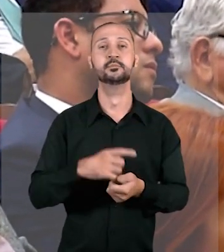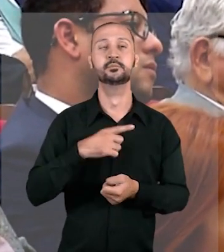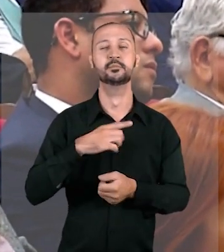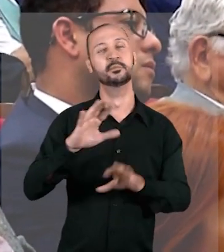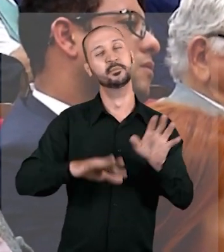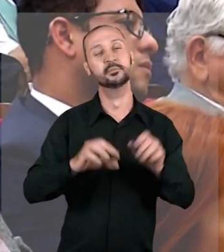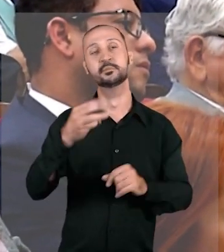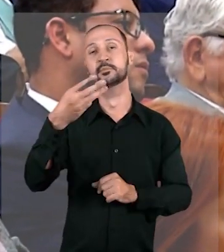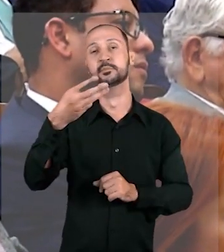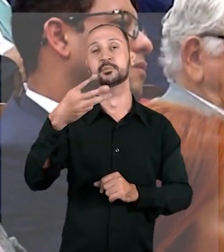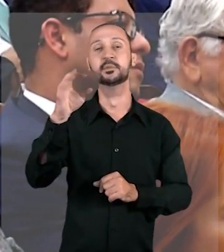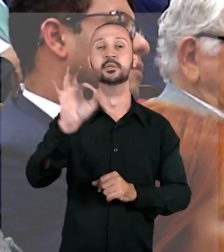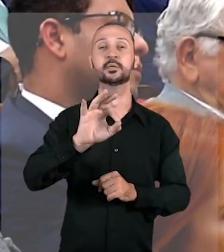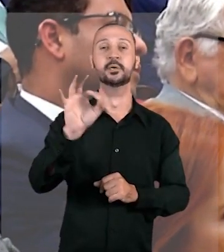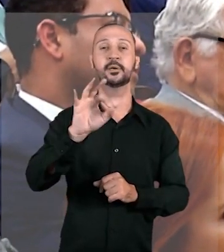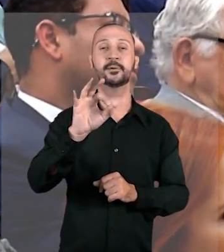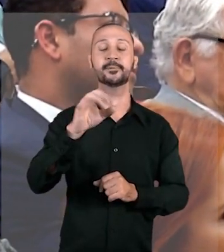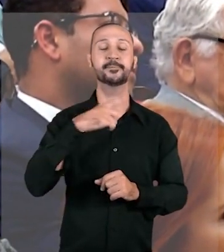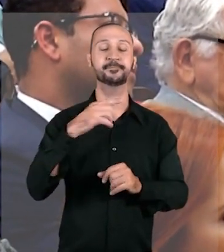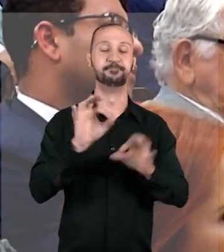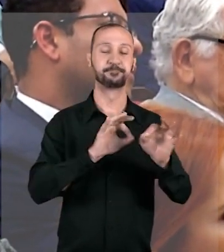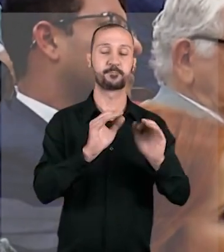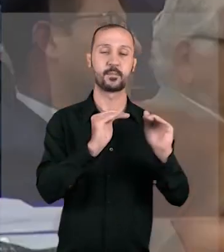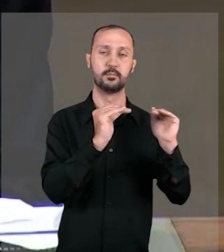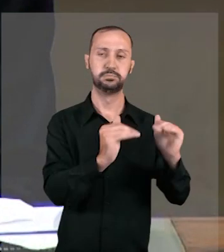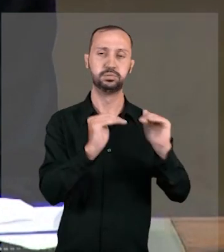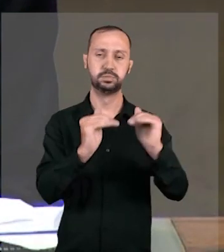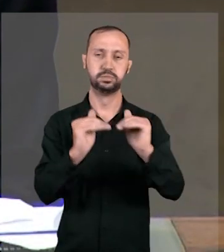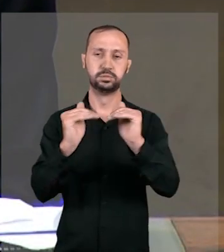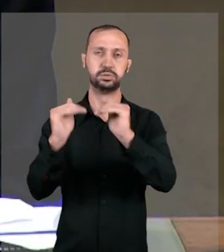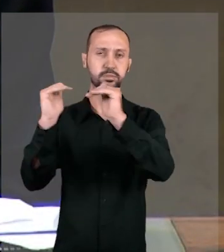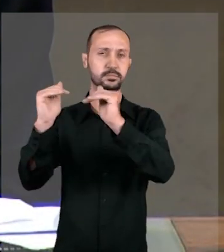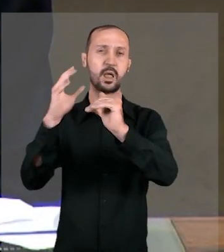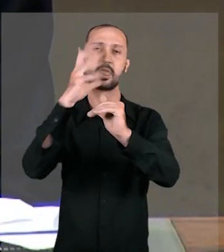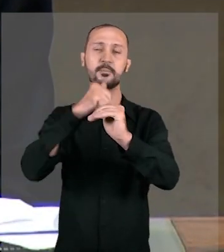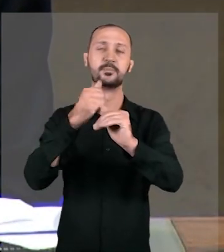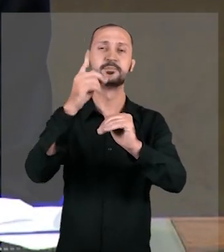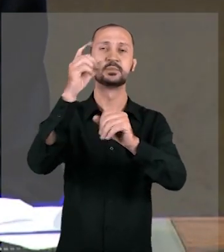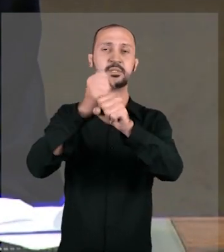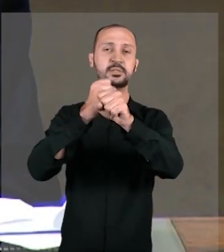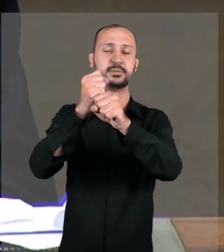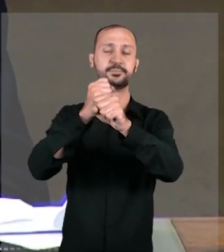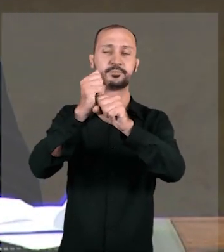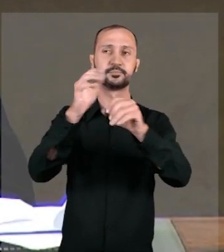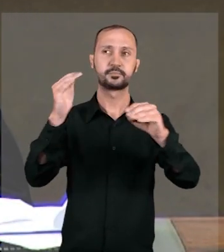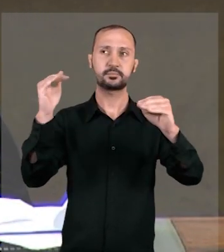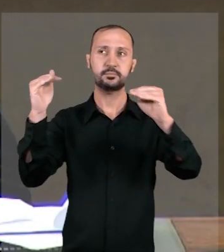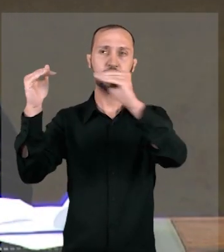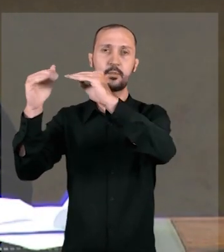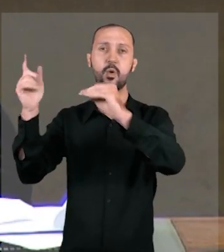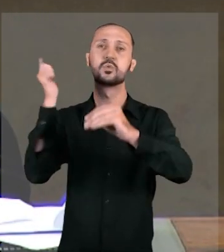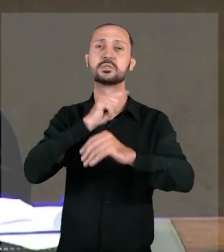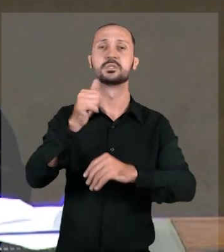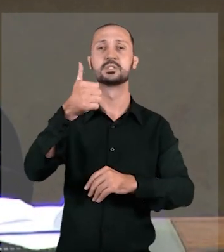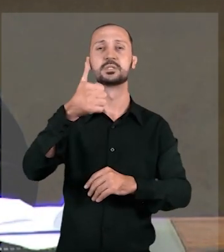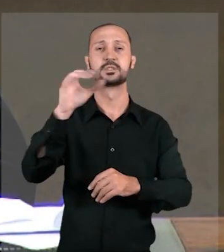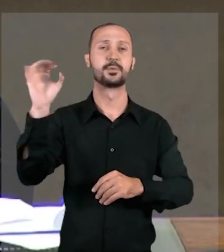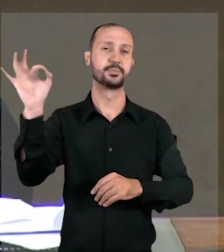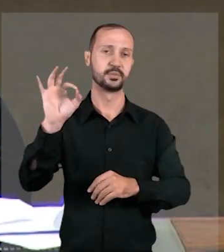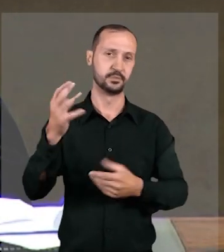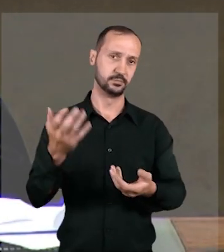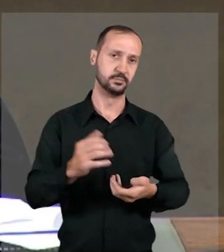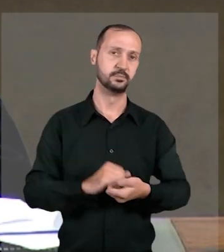apenas 3% e num escalonamento que ainda vai levar mais de 10 anos para nós chegarmos até lá, o